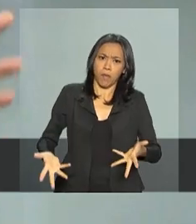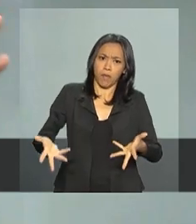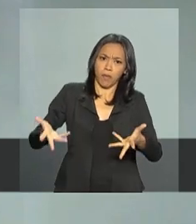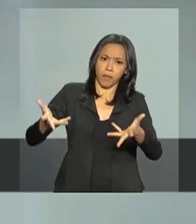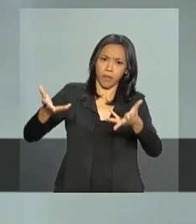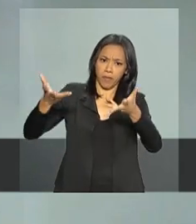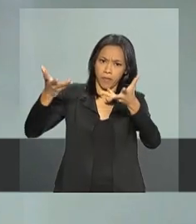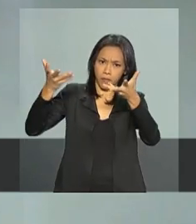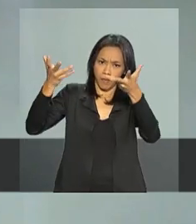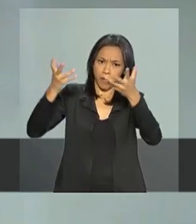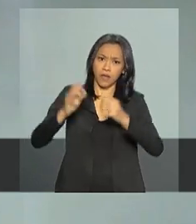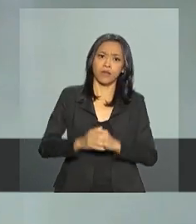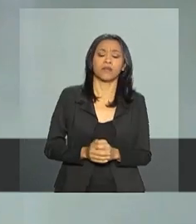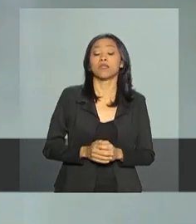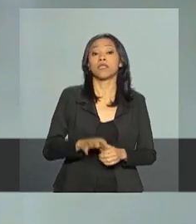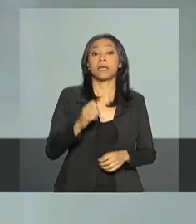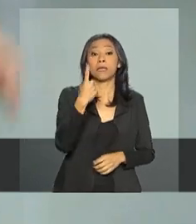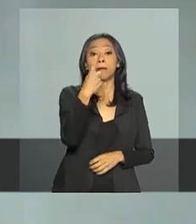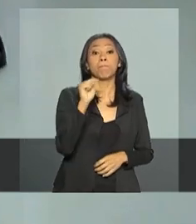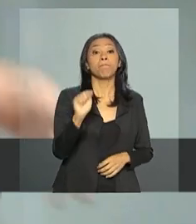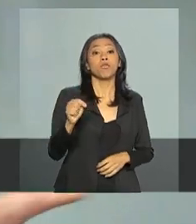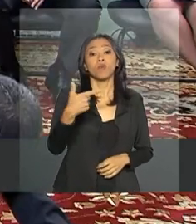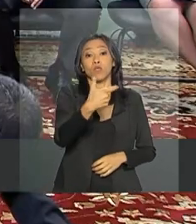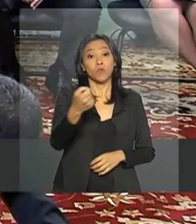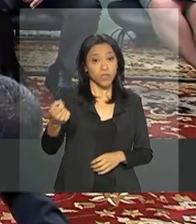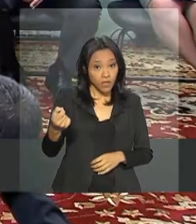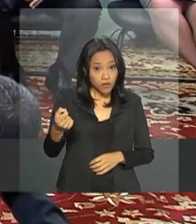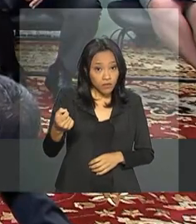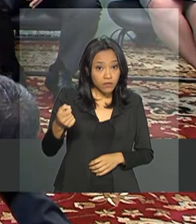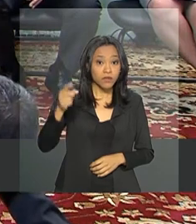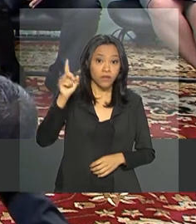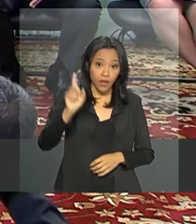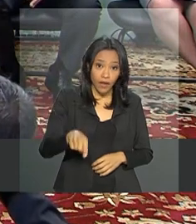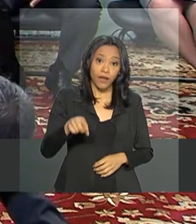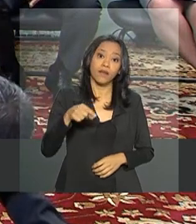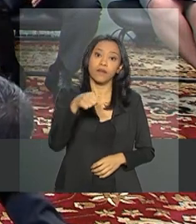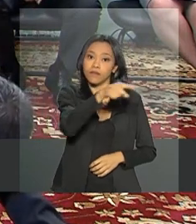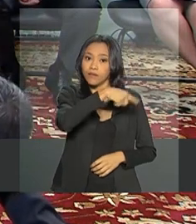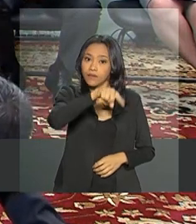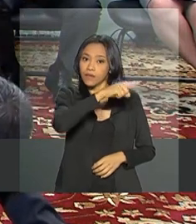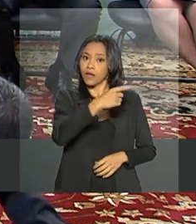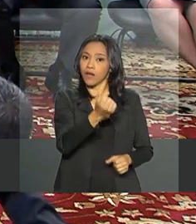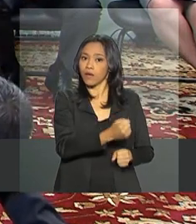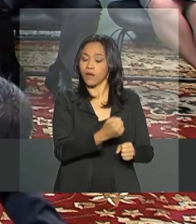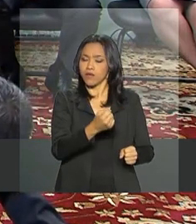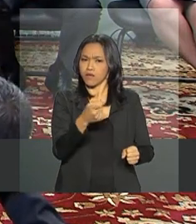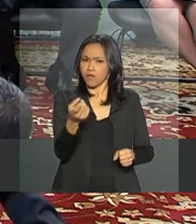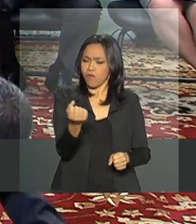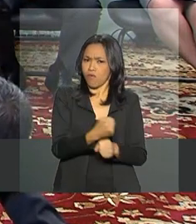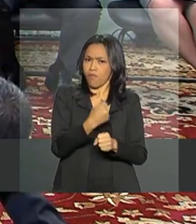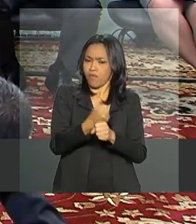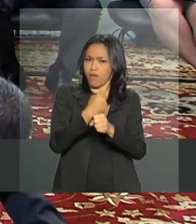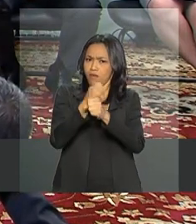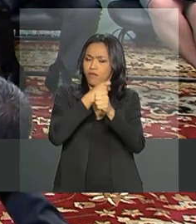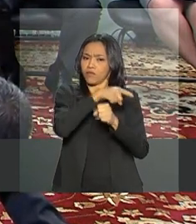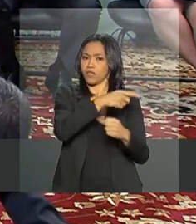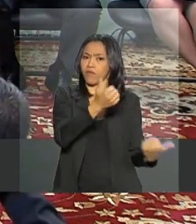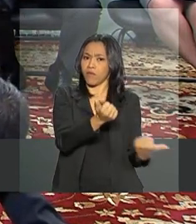cerca de 1.200 procuradores, era o prédio da assistência judiciária, não é? Por lá passavam